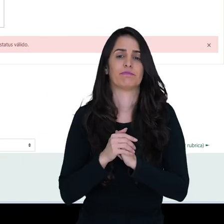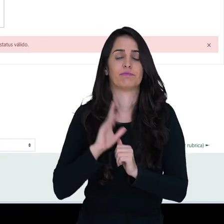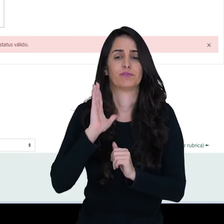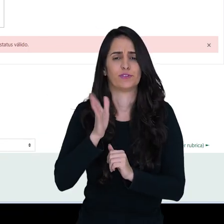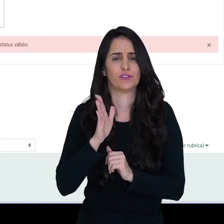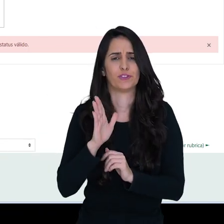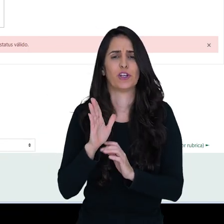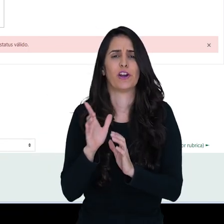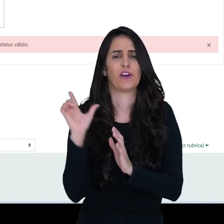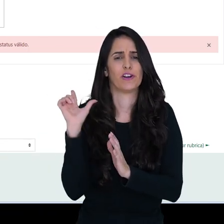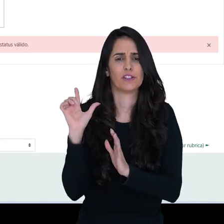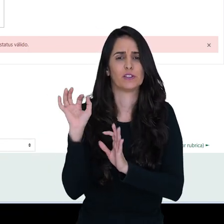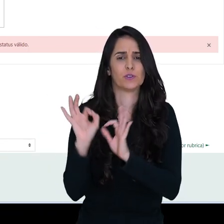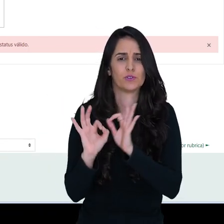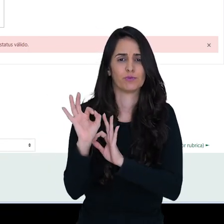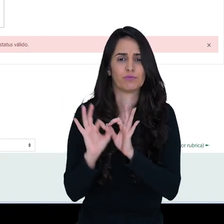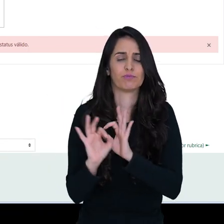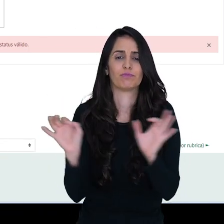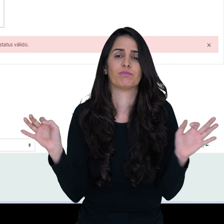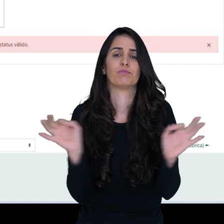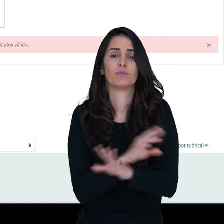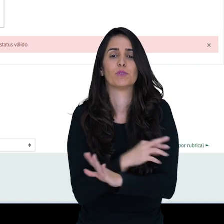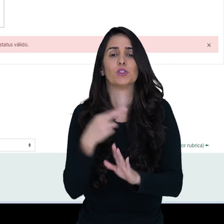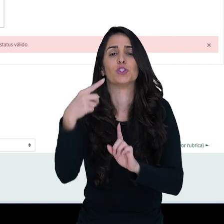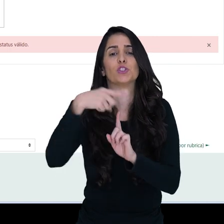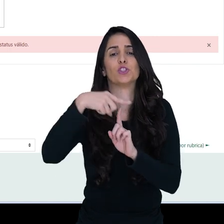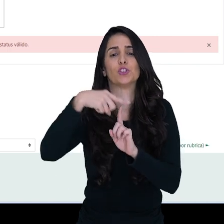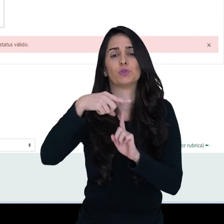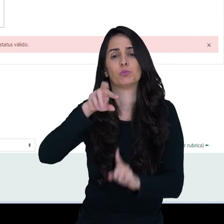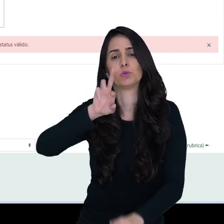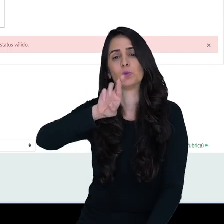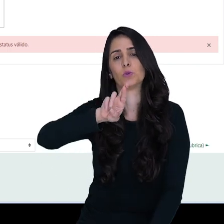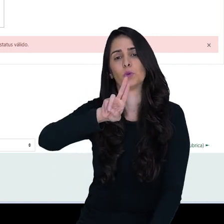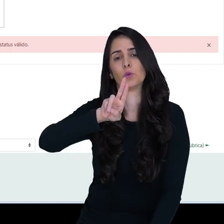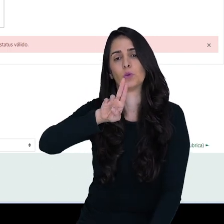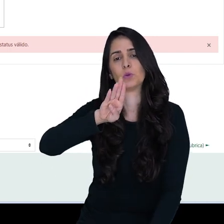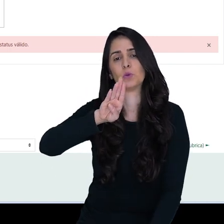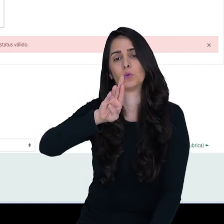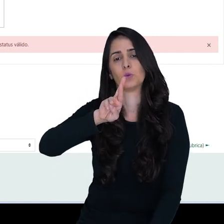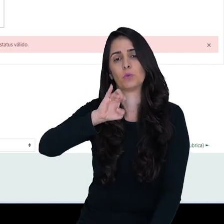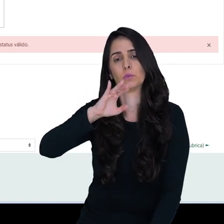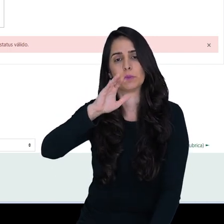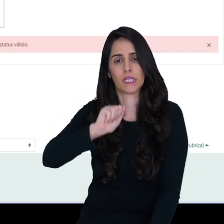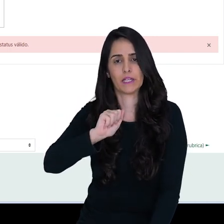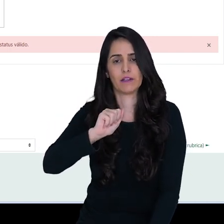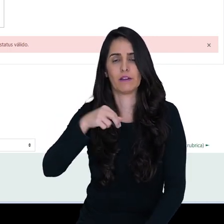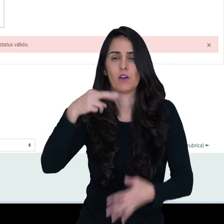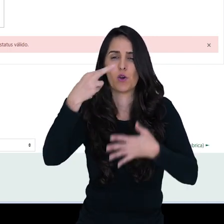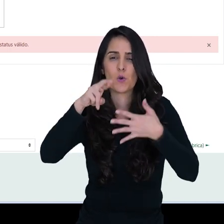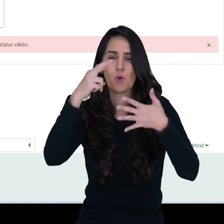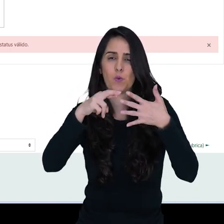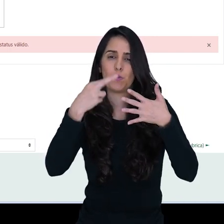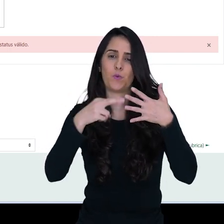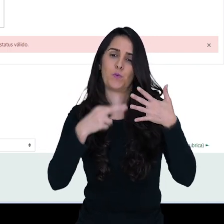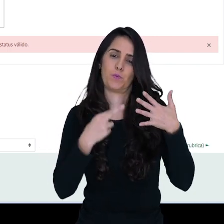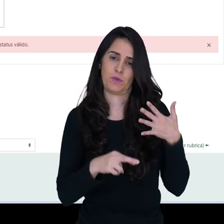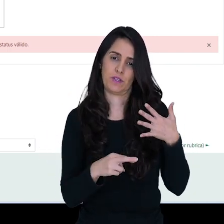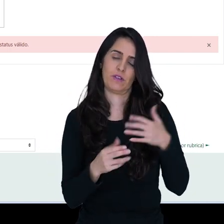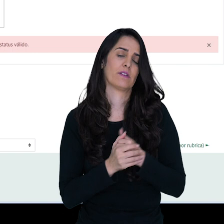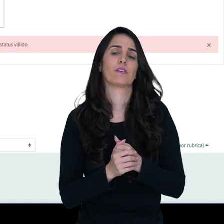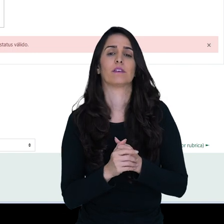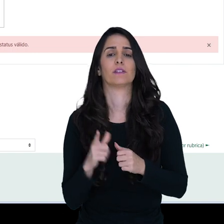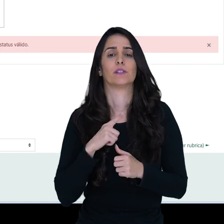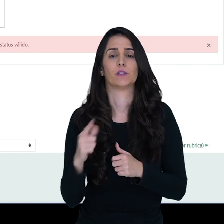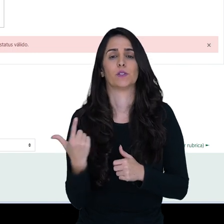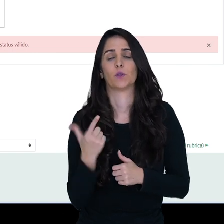a tarefa para o método de avaliação Para rubrica e ao invés de definir uma nova avaliação do início